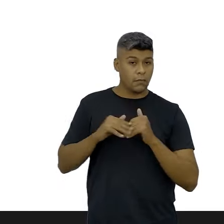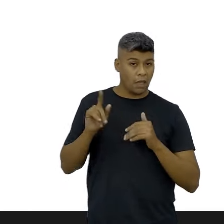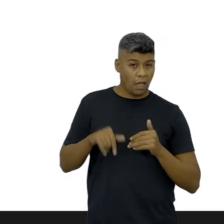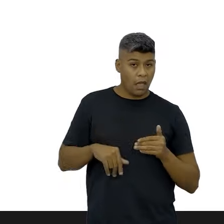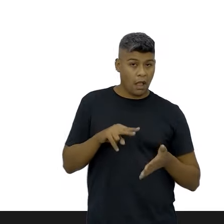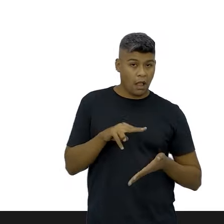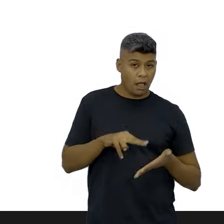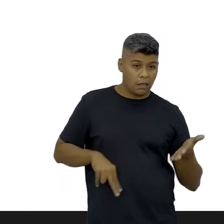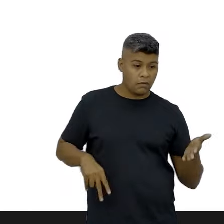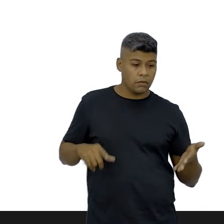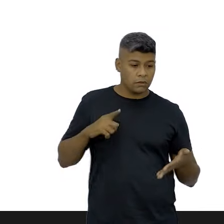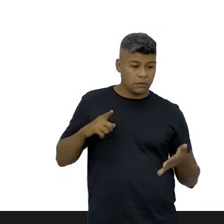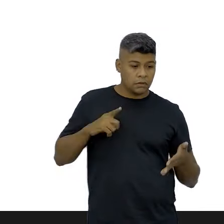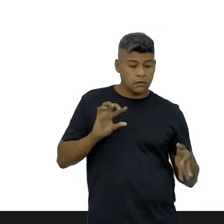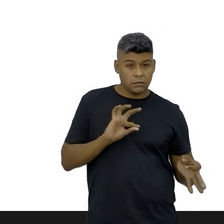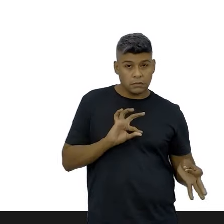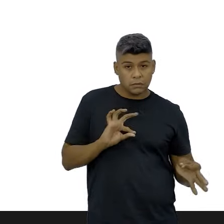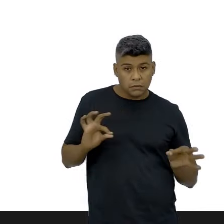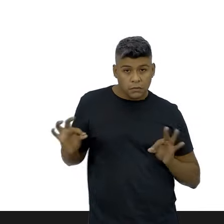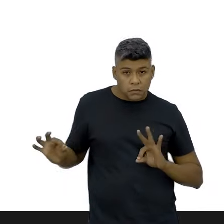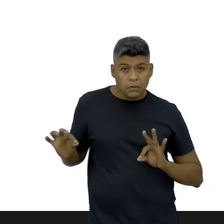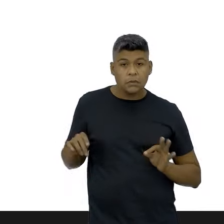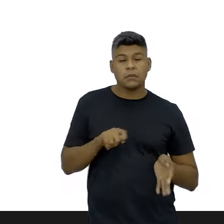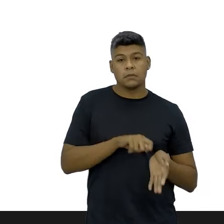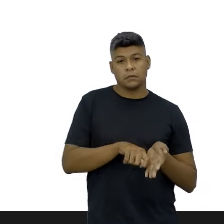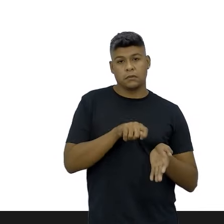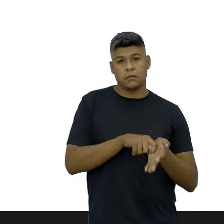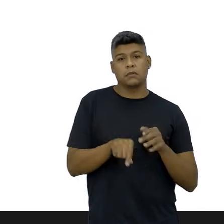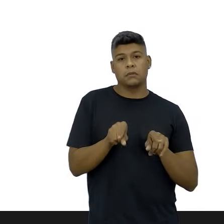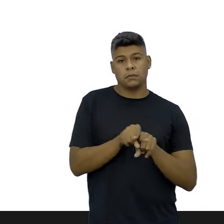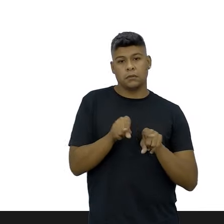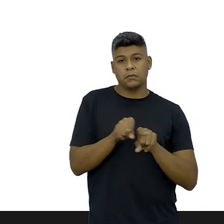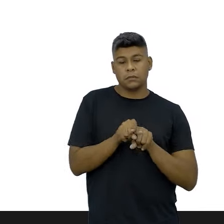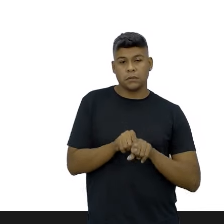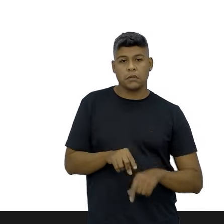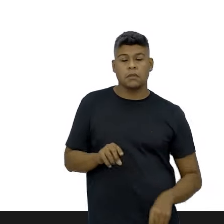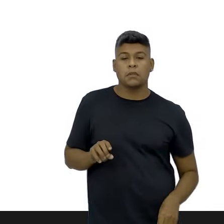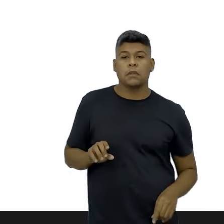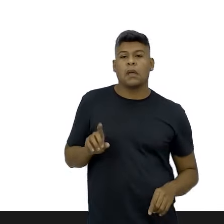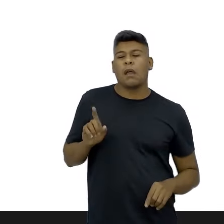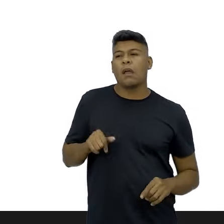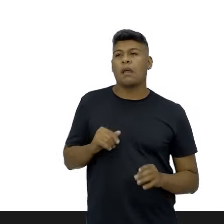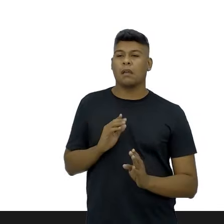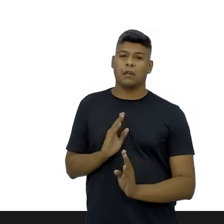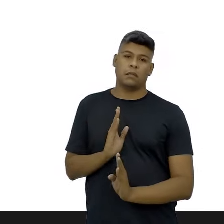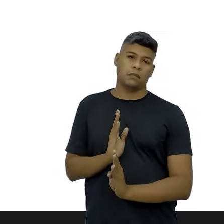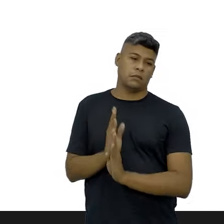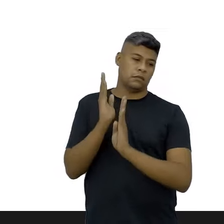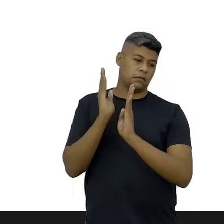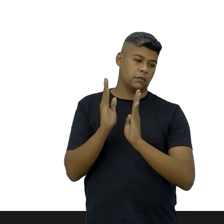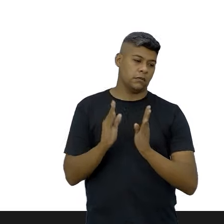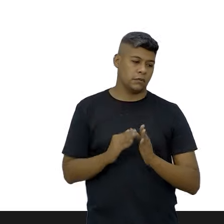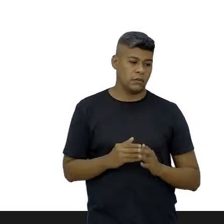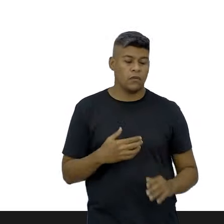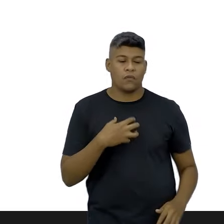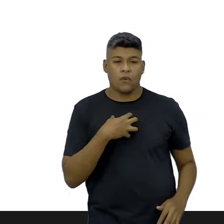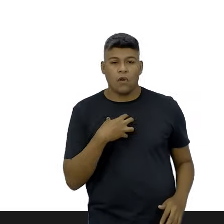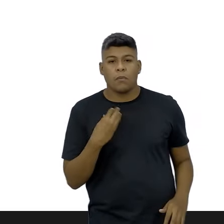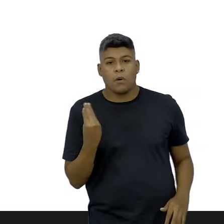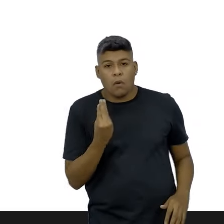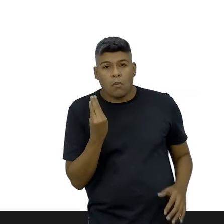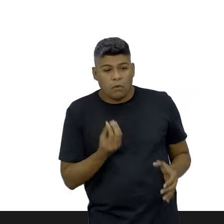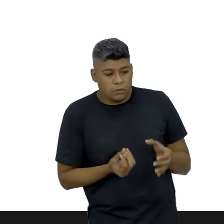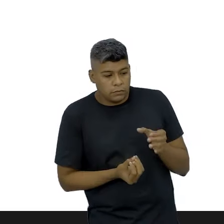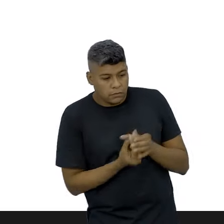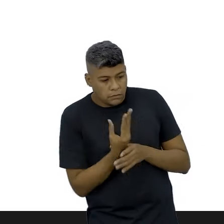leitura, ela tem uma decorrência para a escrita, quando ela se refere não apenas à identificação da forma